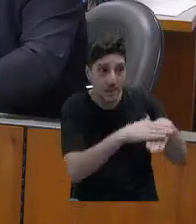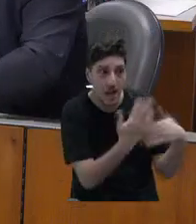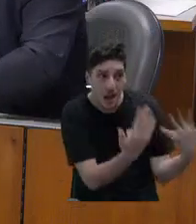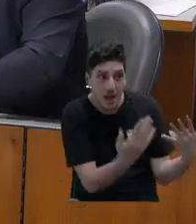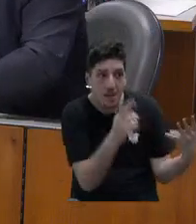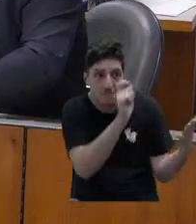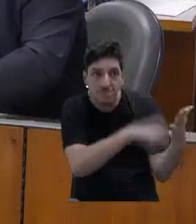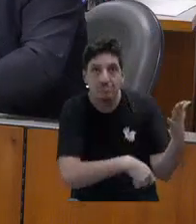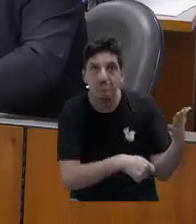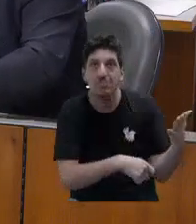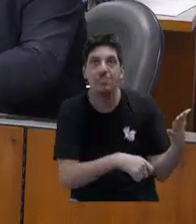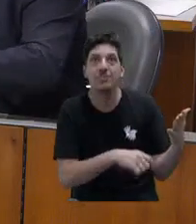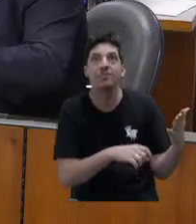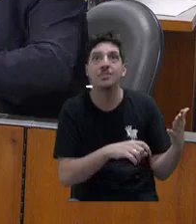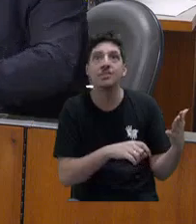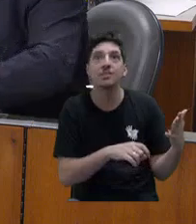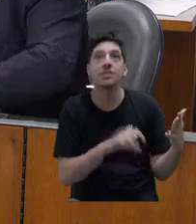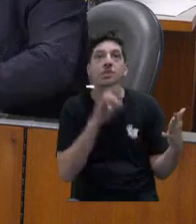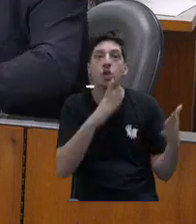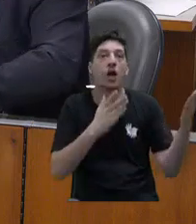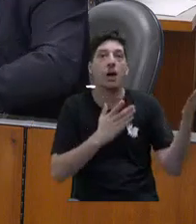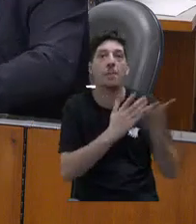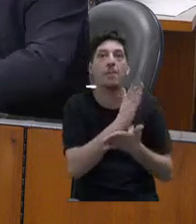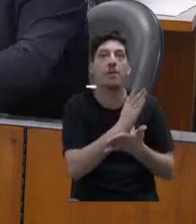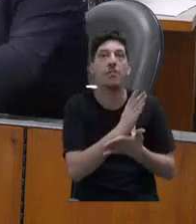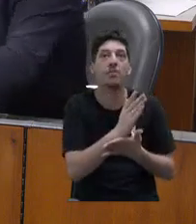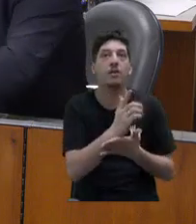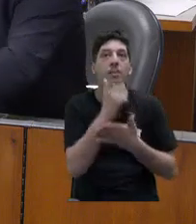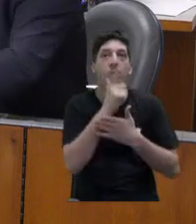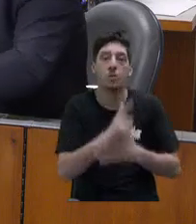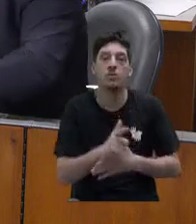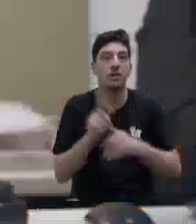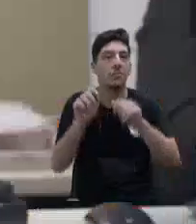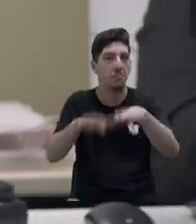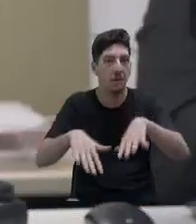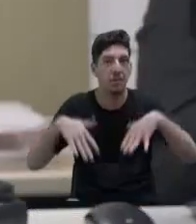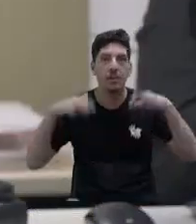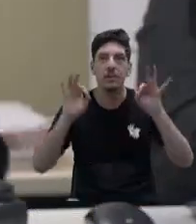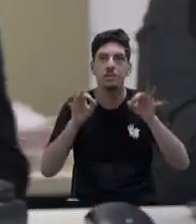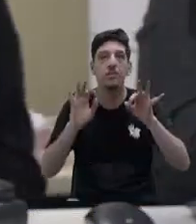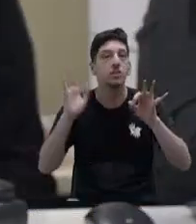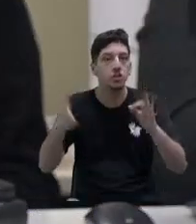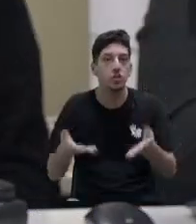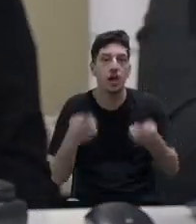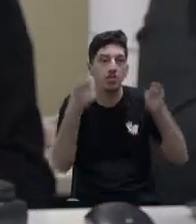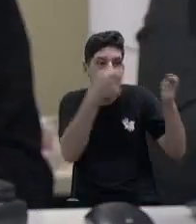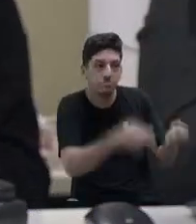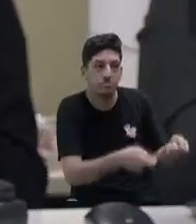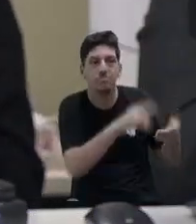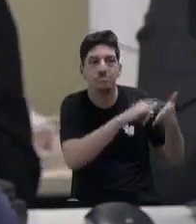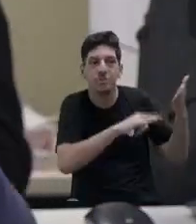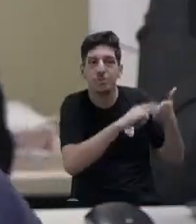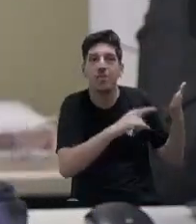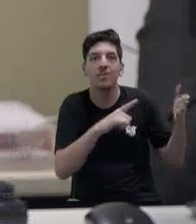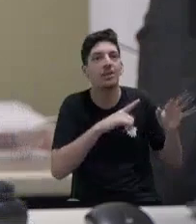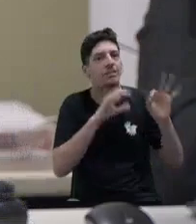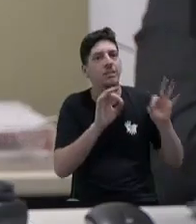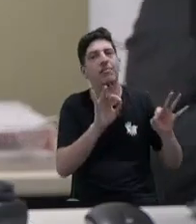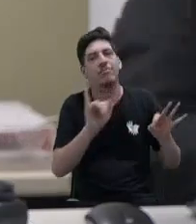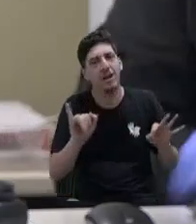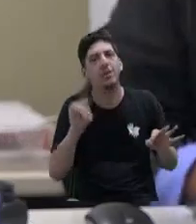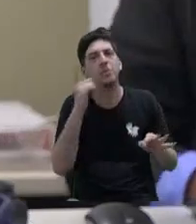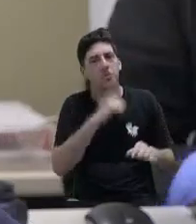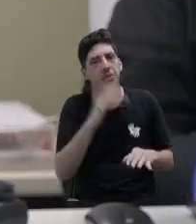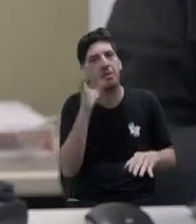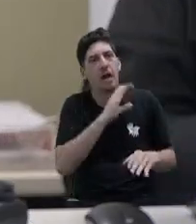ele relatar, aprovar e botar em plenário, né? Já está na mão do homem aí. Tenho certeza que ele vai agilizar isso para todo